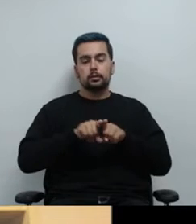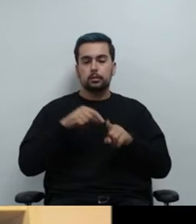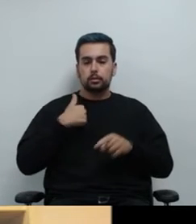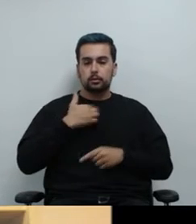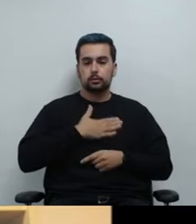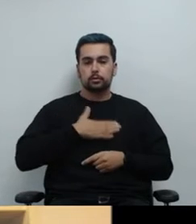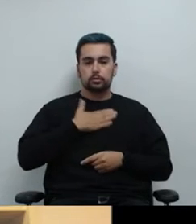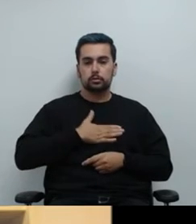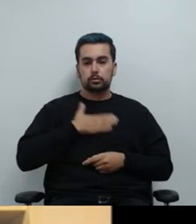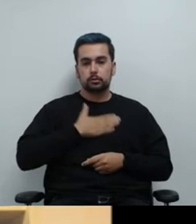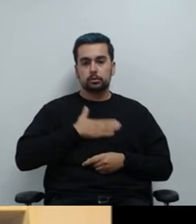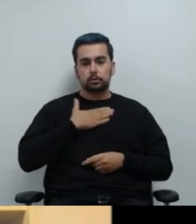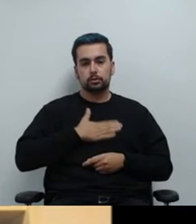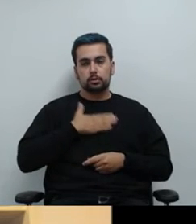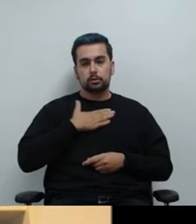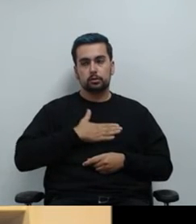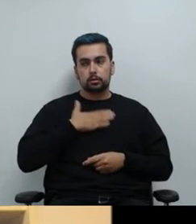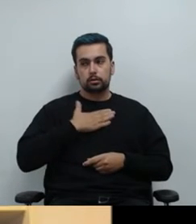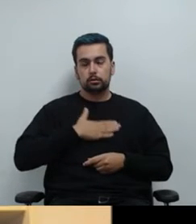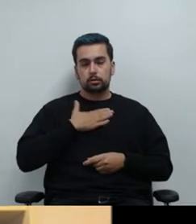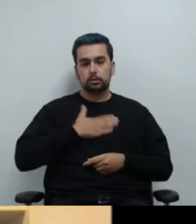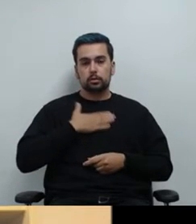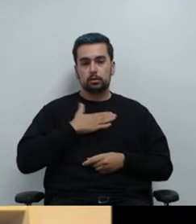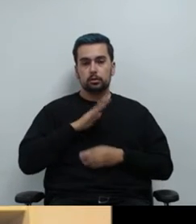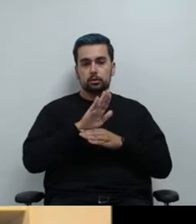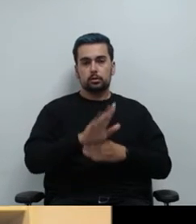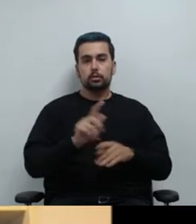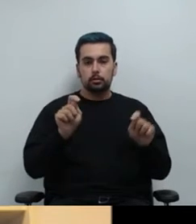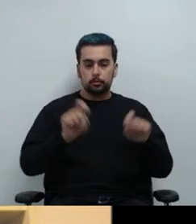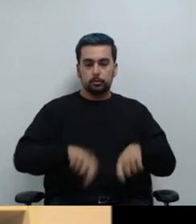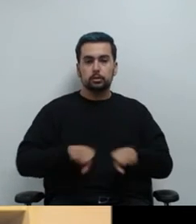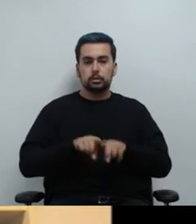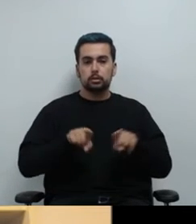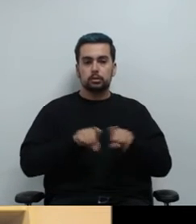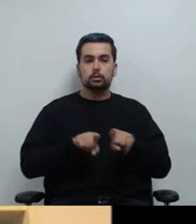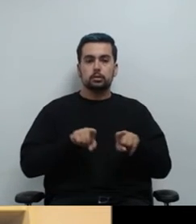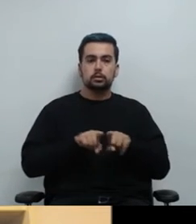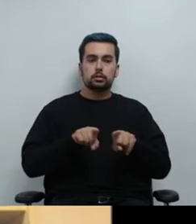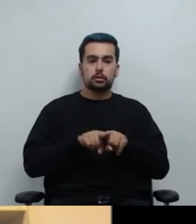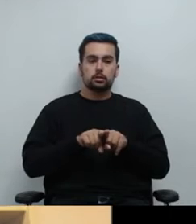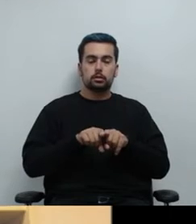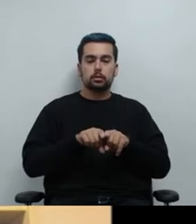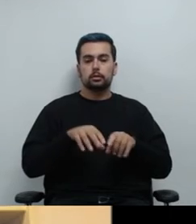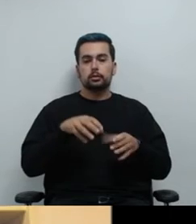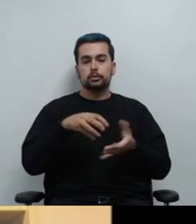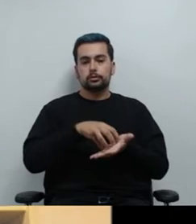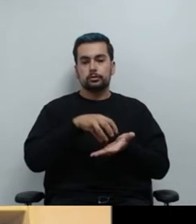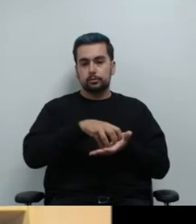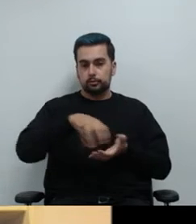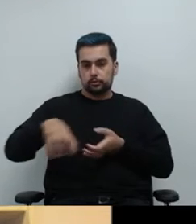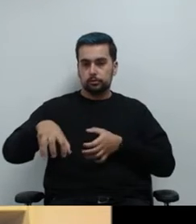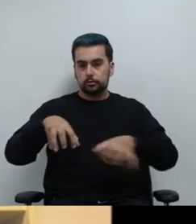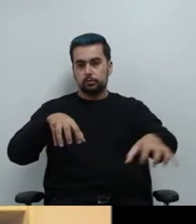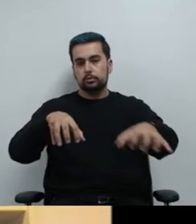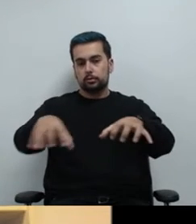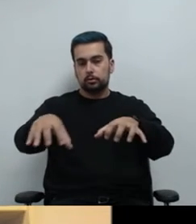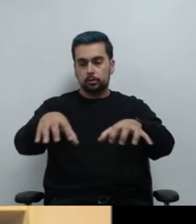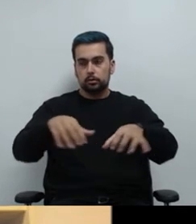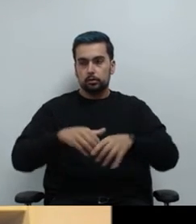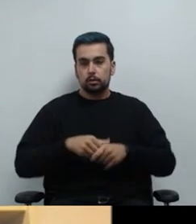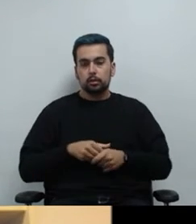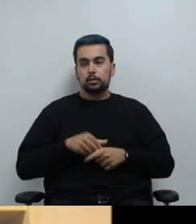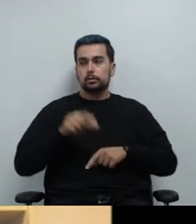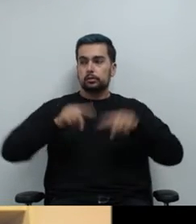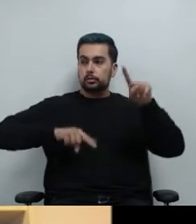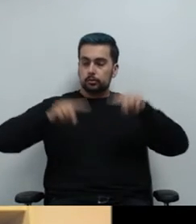de me manifestar no intuito de contribuir com a decisão de desmembramento do Núcleo Especializado de Defesa da